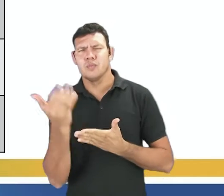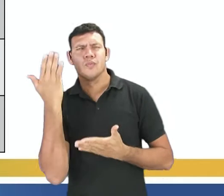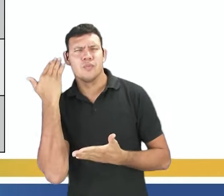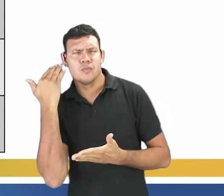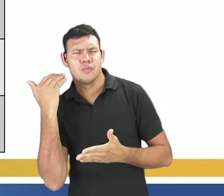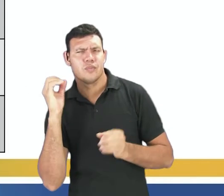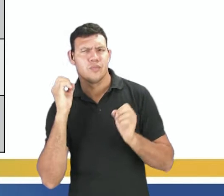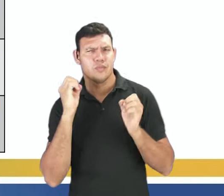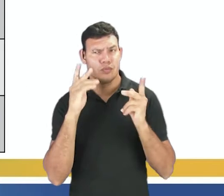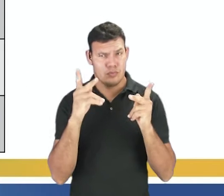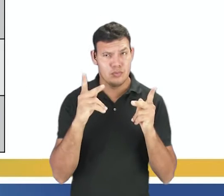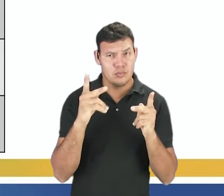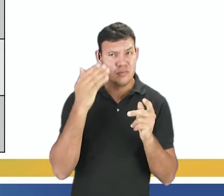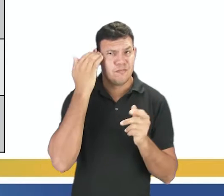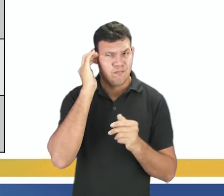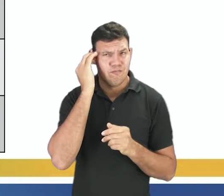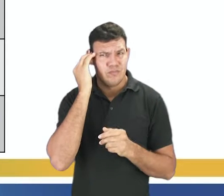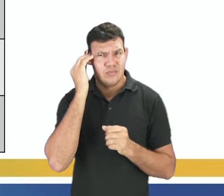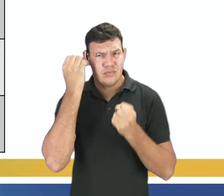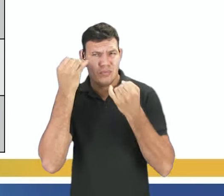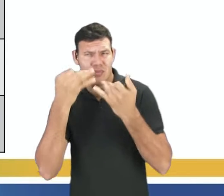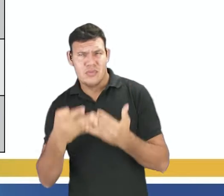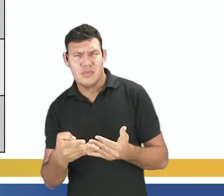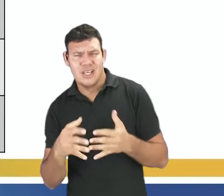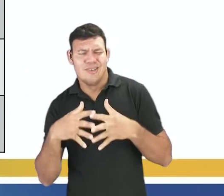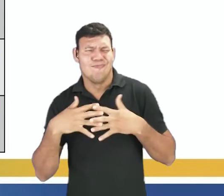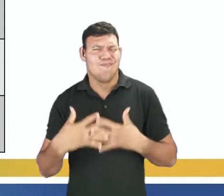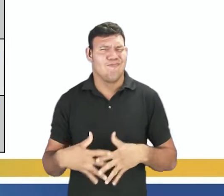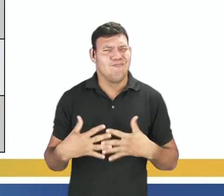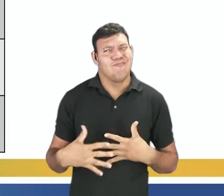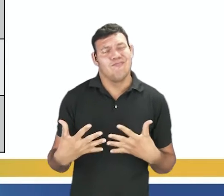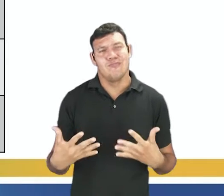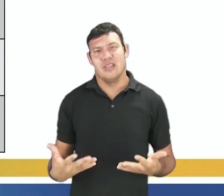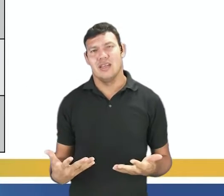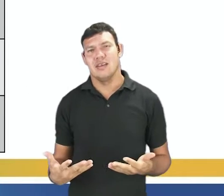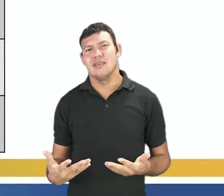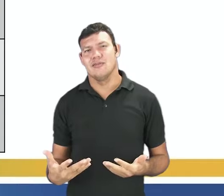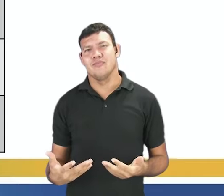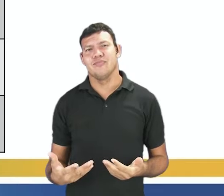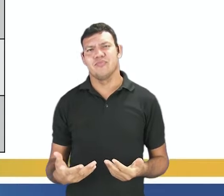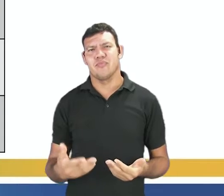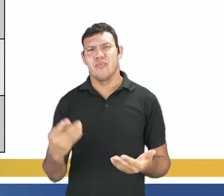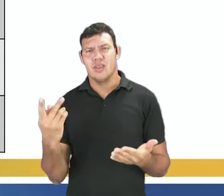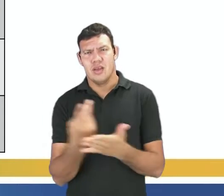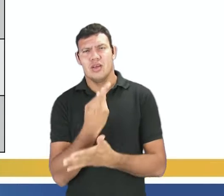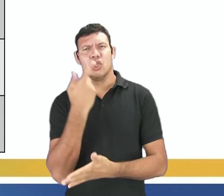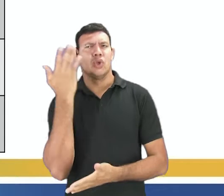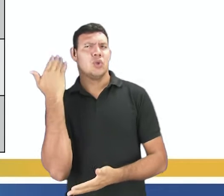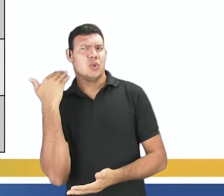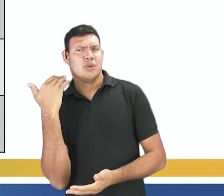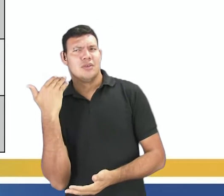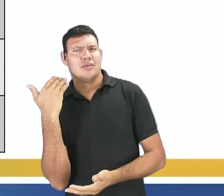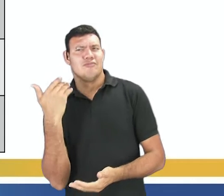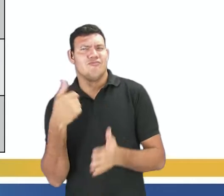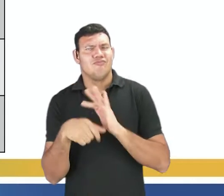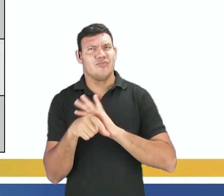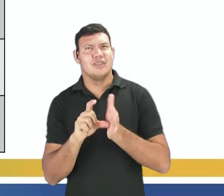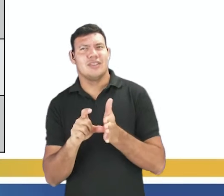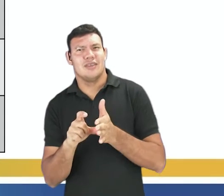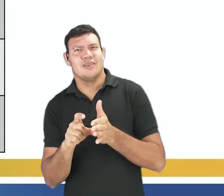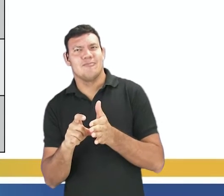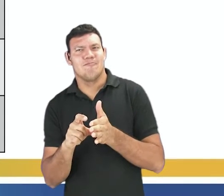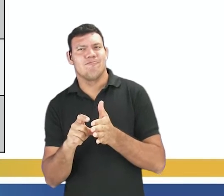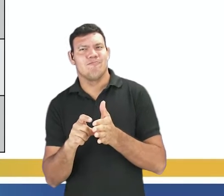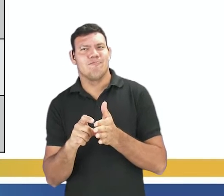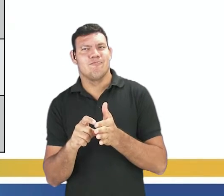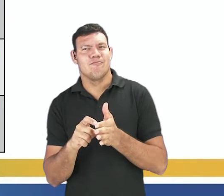bem? Deu para entender um pouquinho? Essa explicação é um pouquinho confusa, mas algo aconteceu no passado antes de outro evento no passado. Tudo